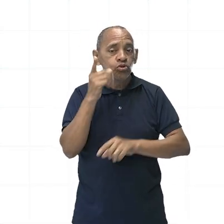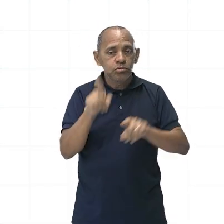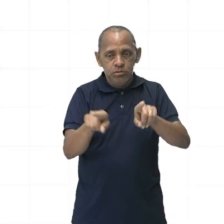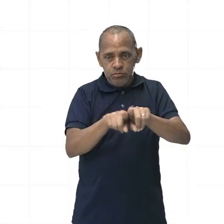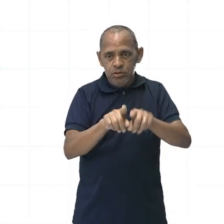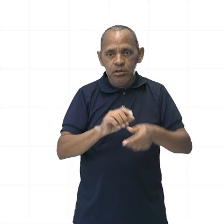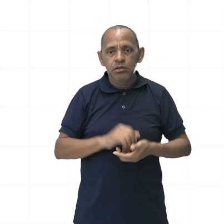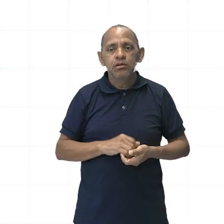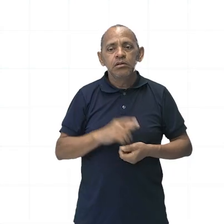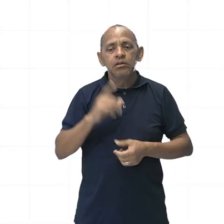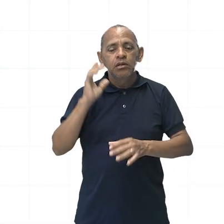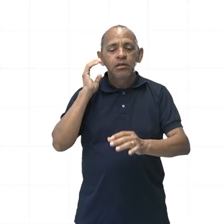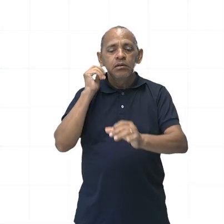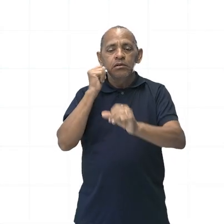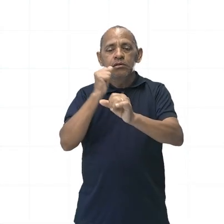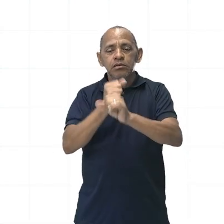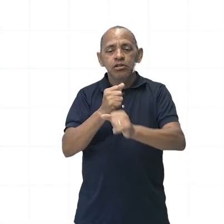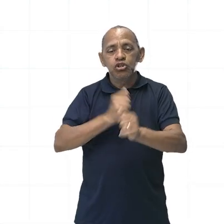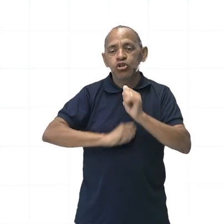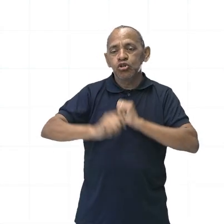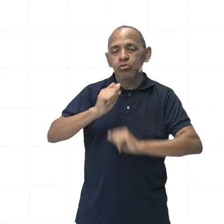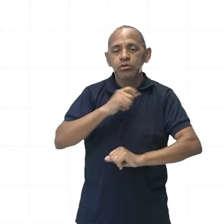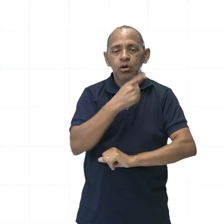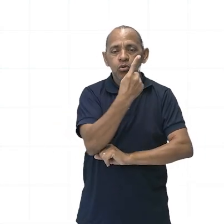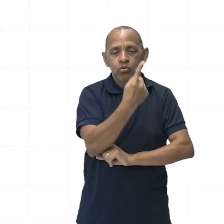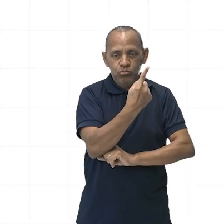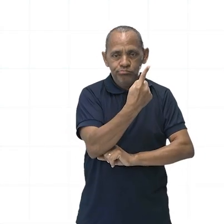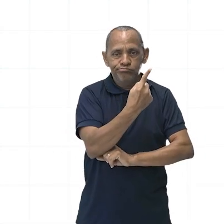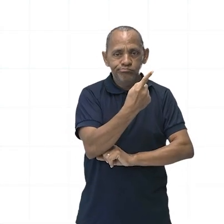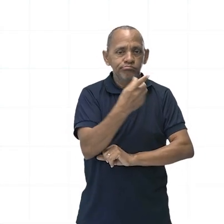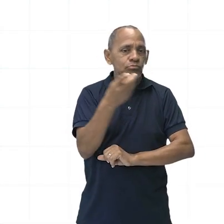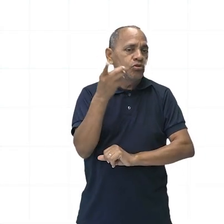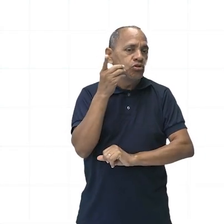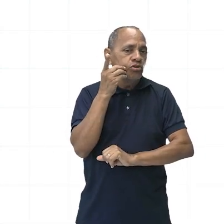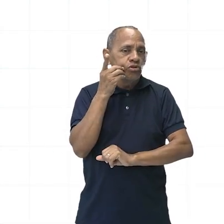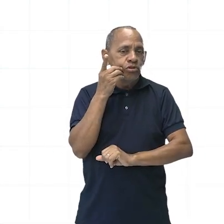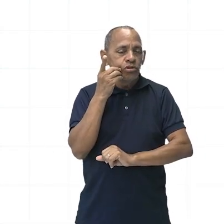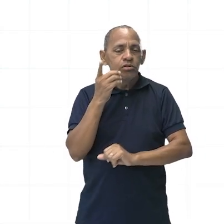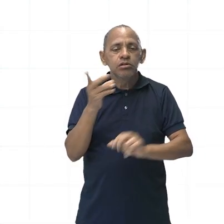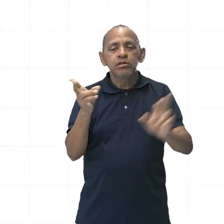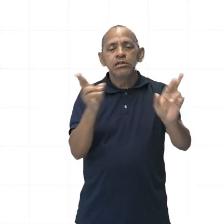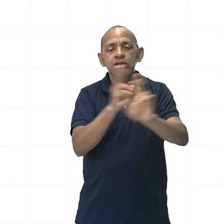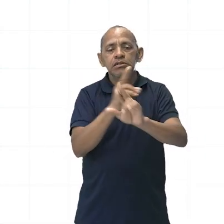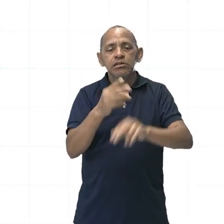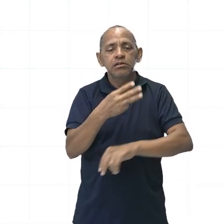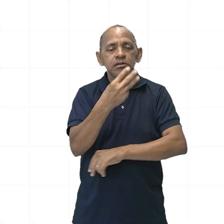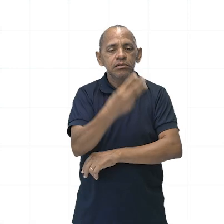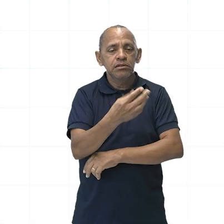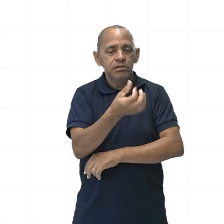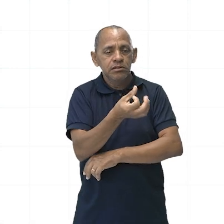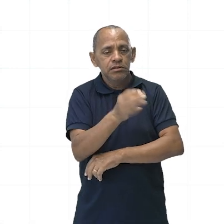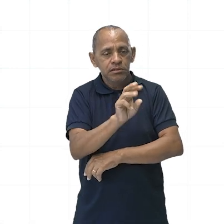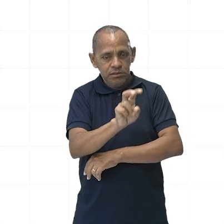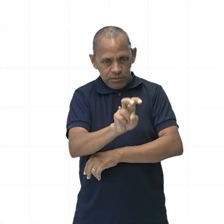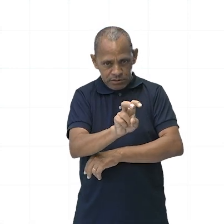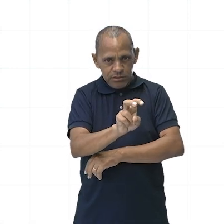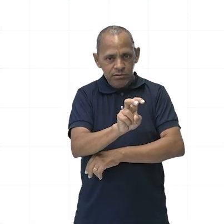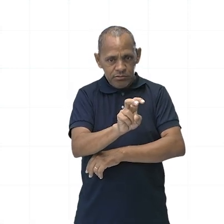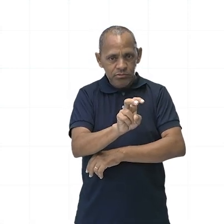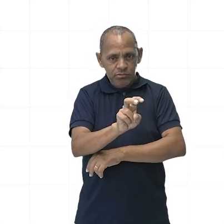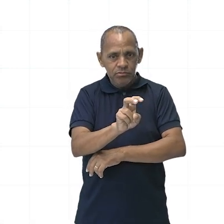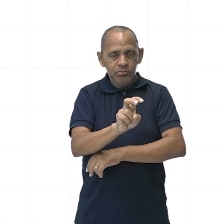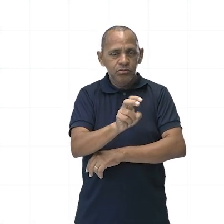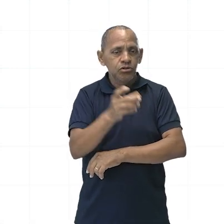de economia. Um canudo por dia, com relação aos 365 dias do